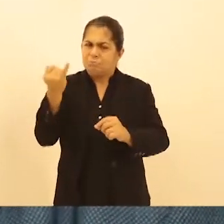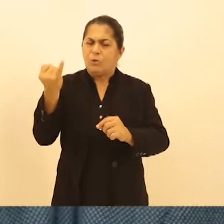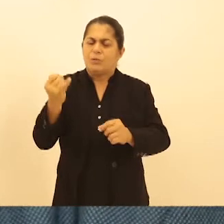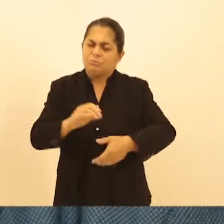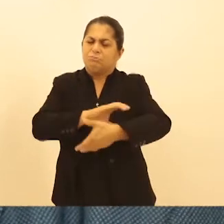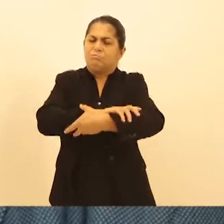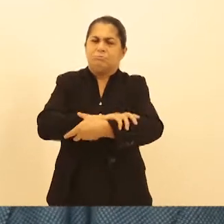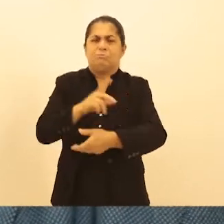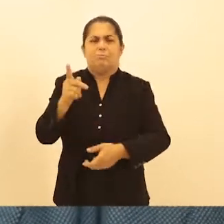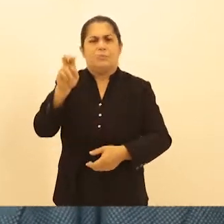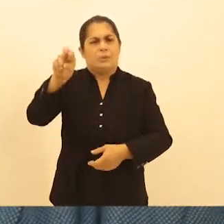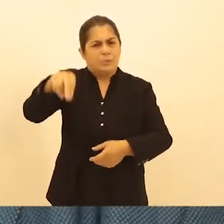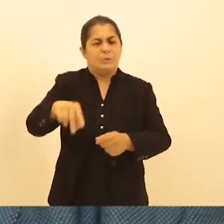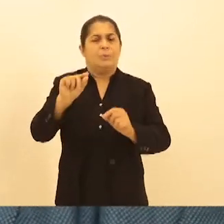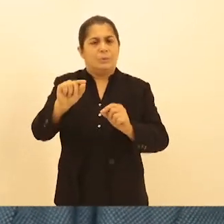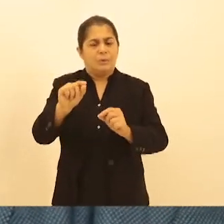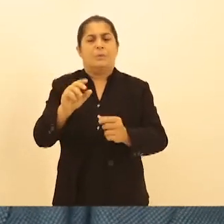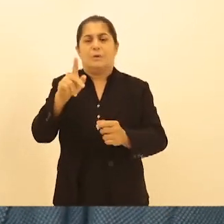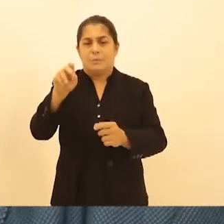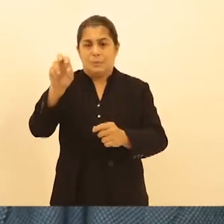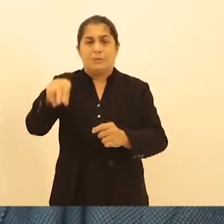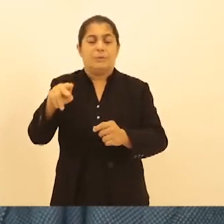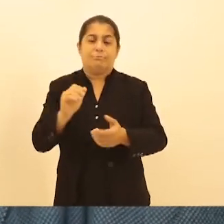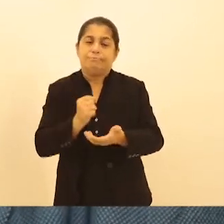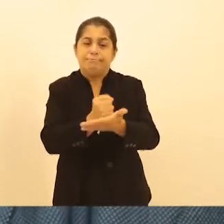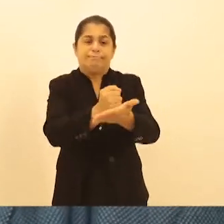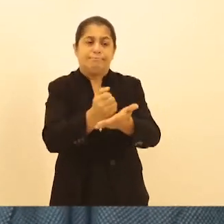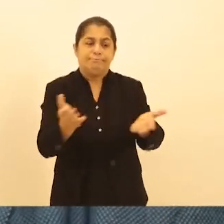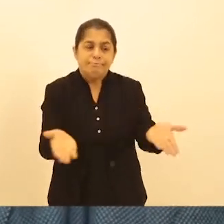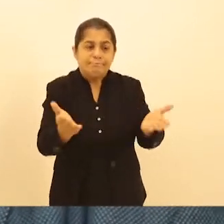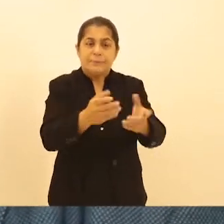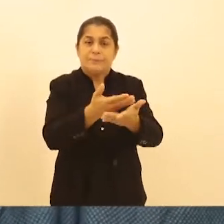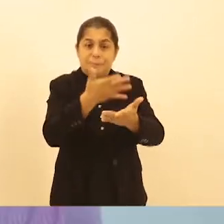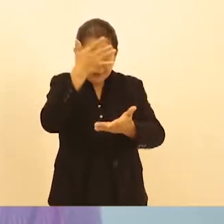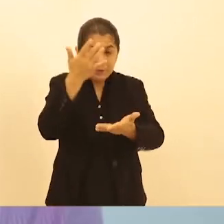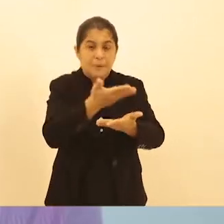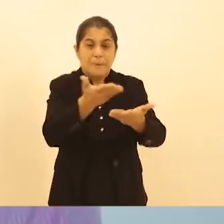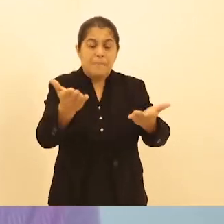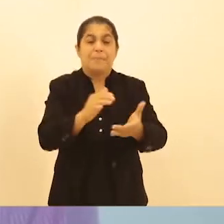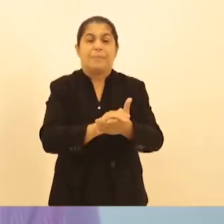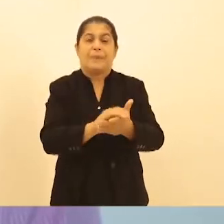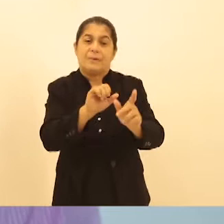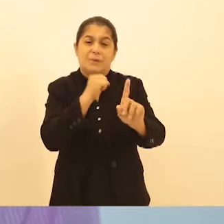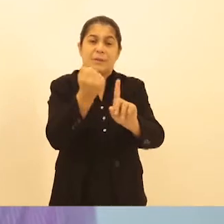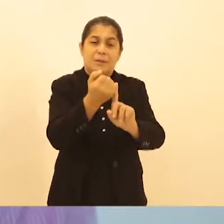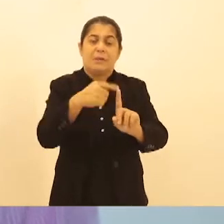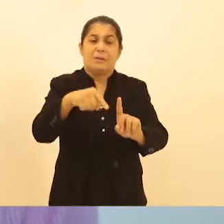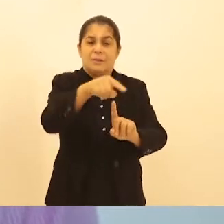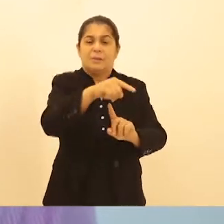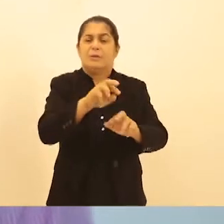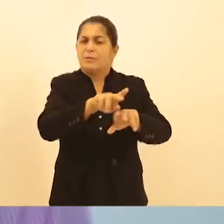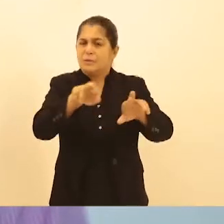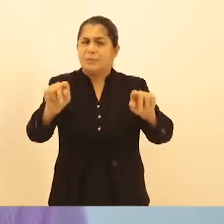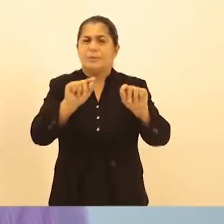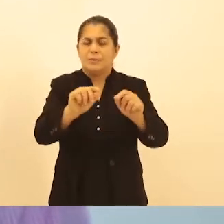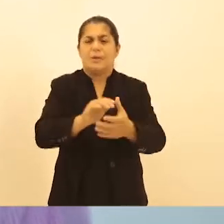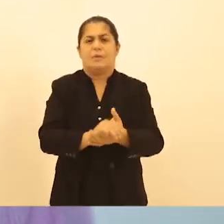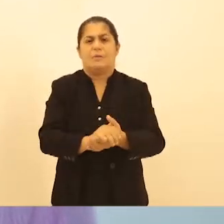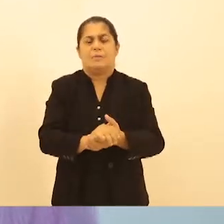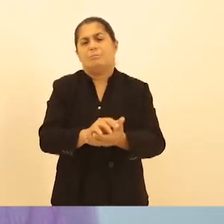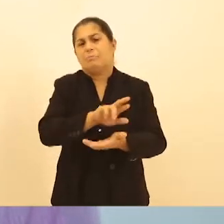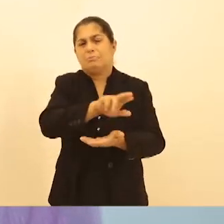à defesa da população na defesa da nossa sociedade a nossa função nesse caso é